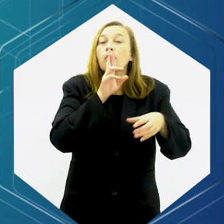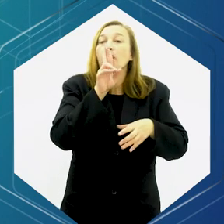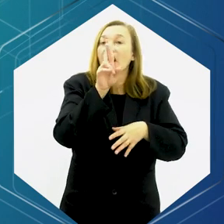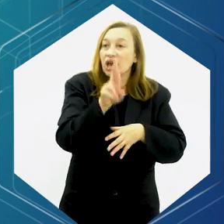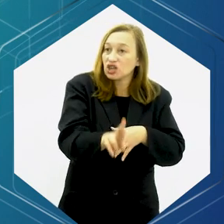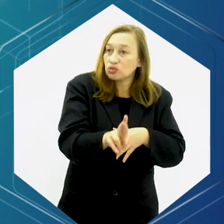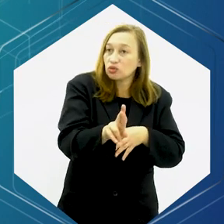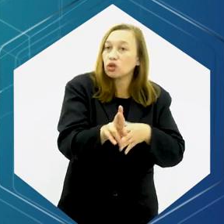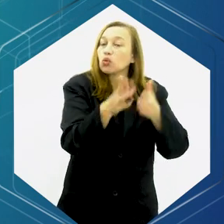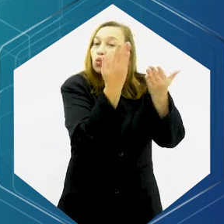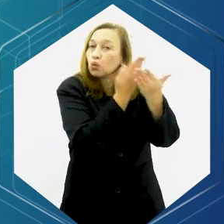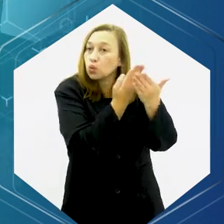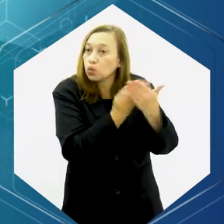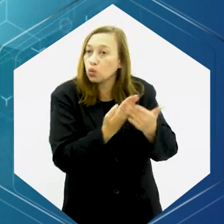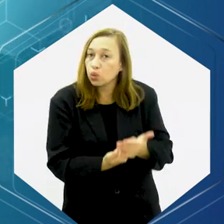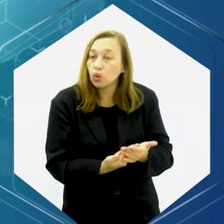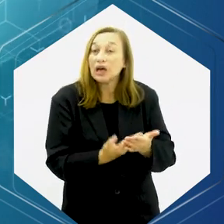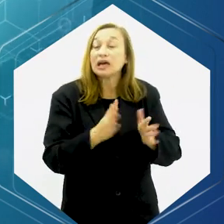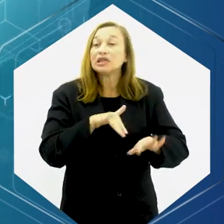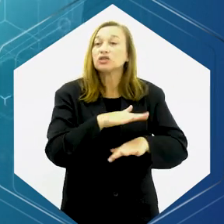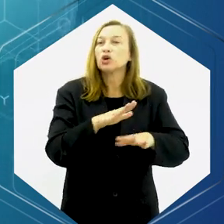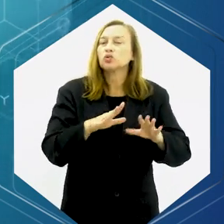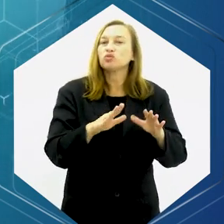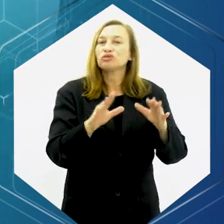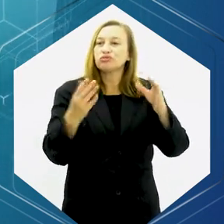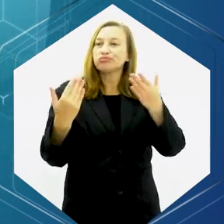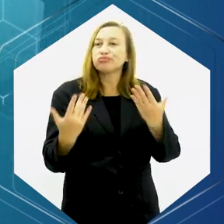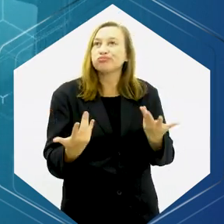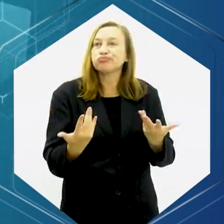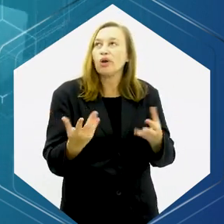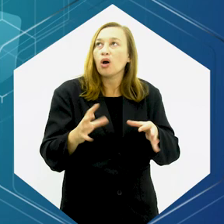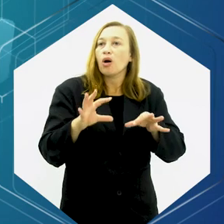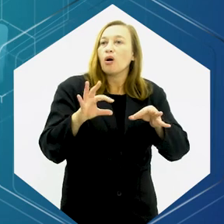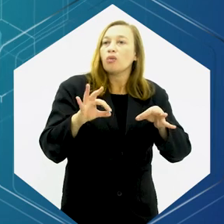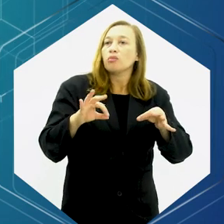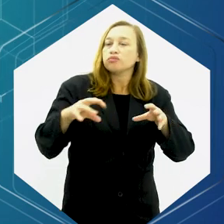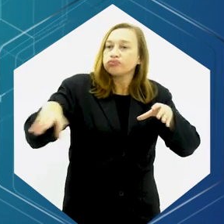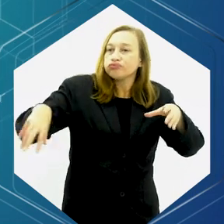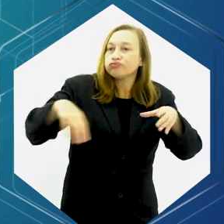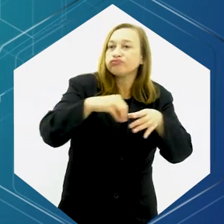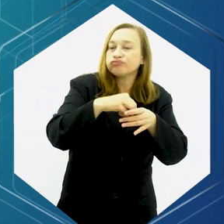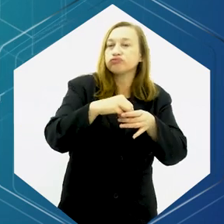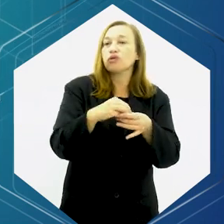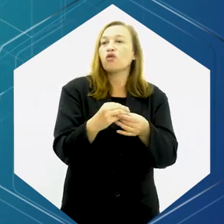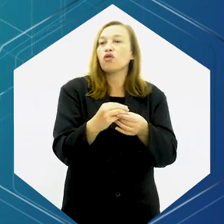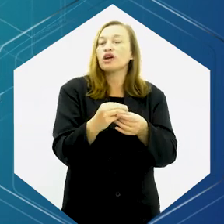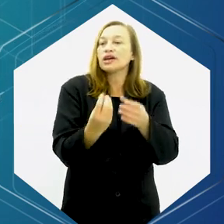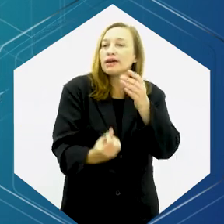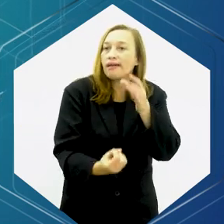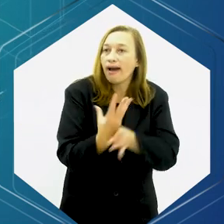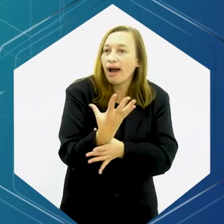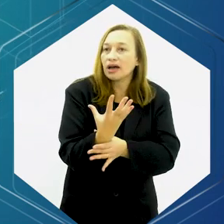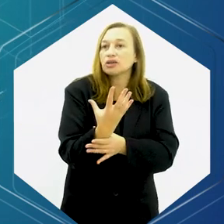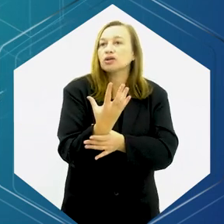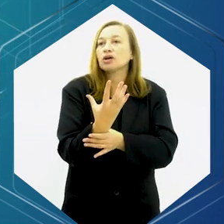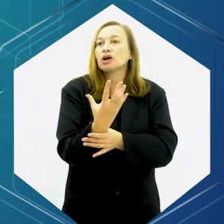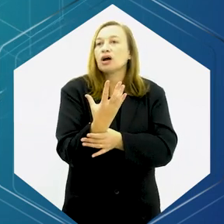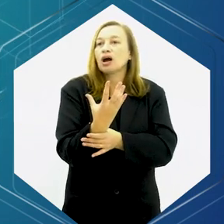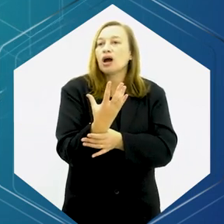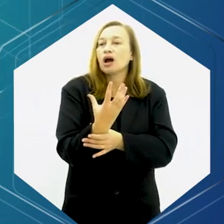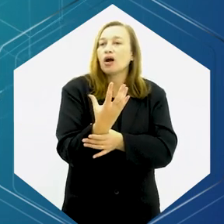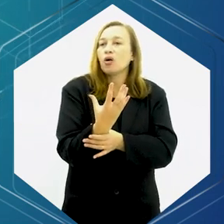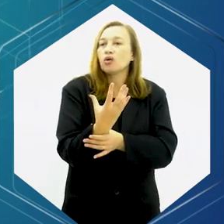gente responder eh Esse estudo então todo esse processo de vinculação como eu disse anteriormente ele foi realizado ah